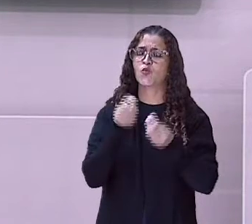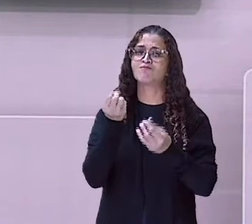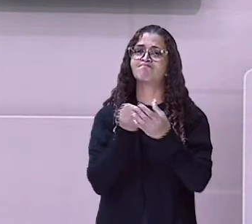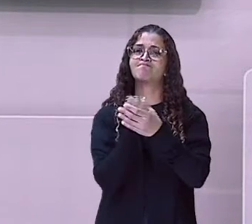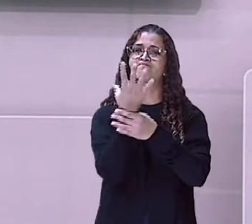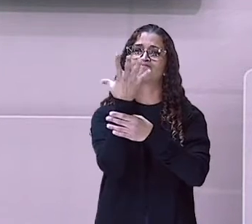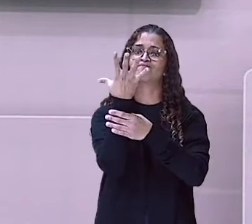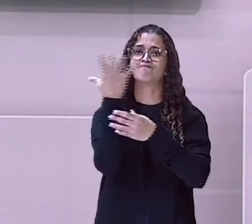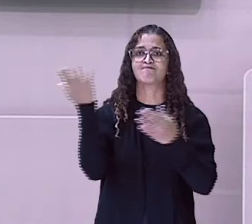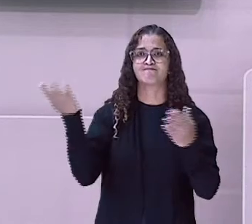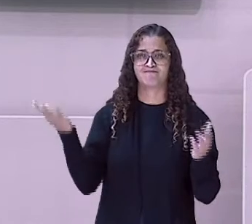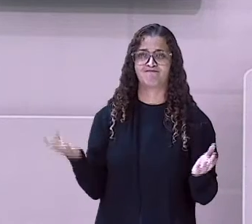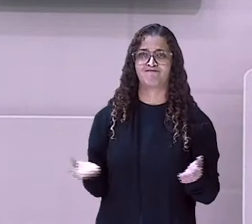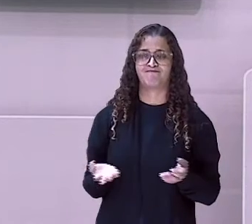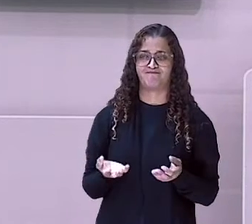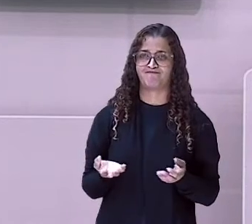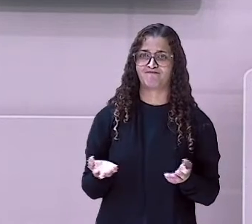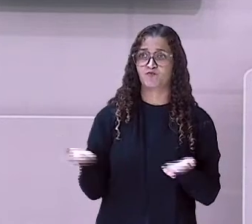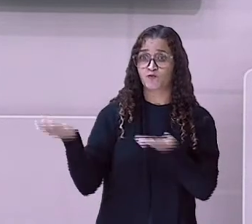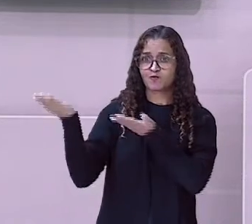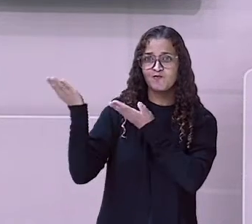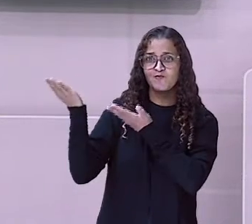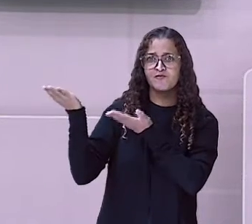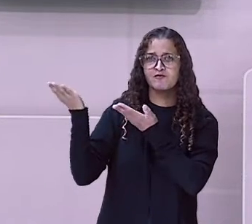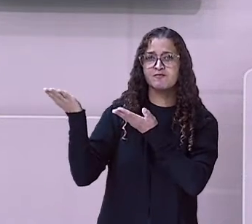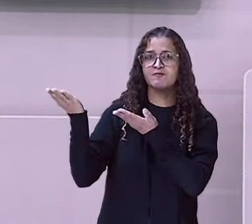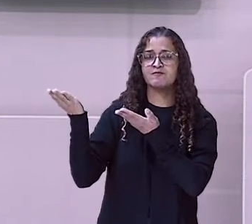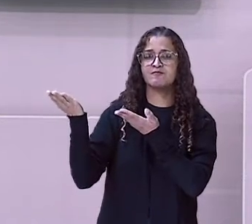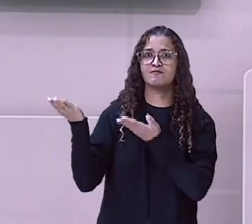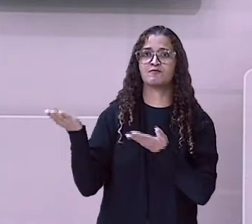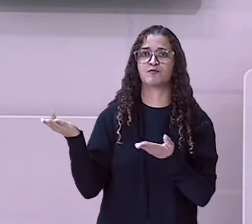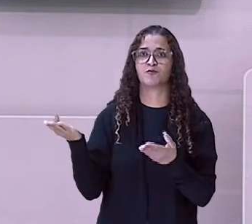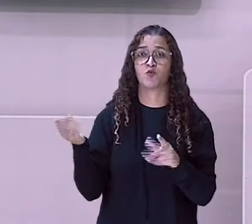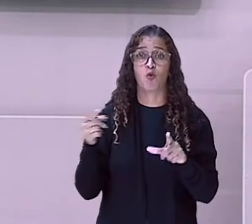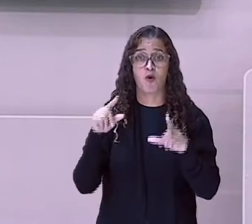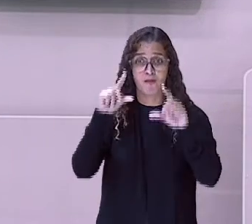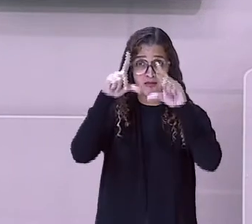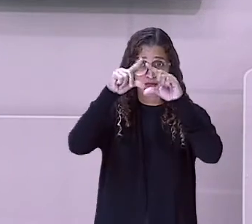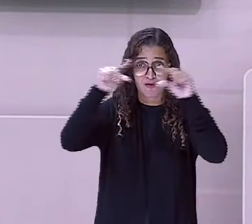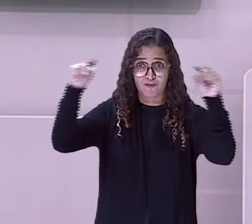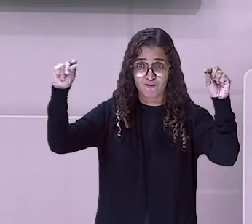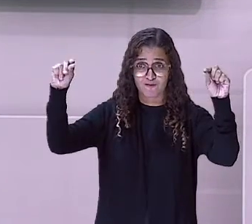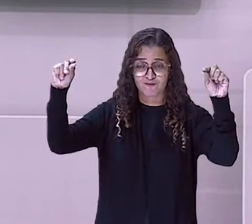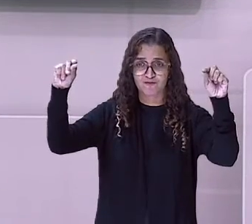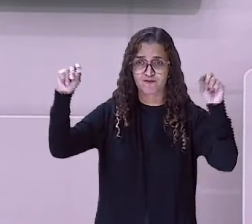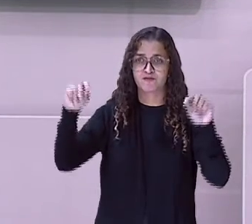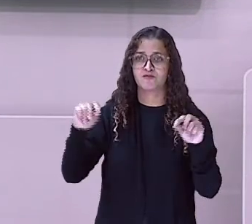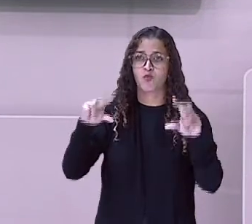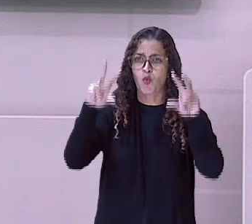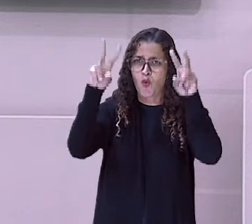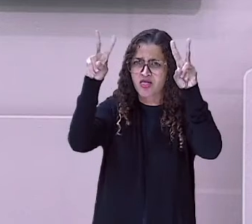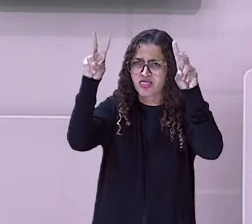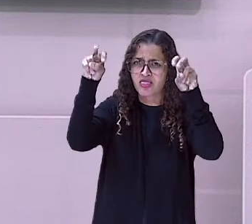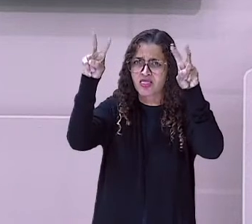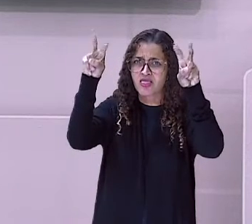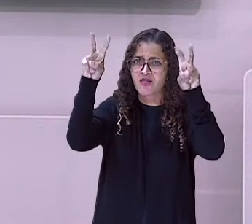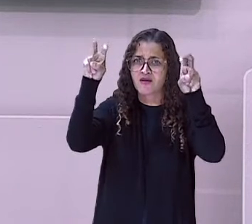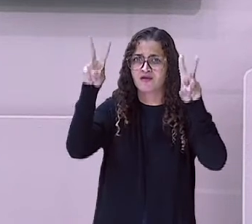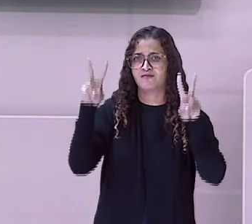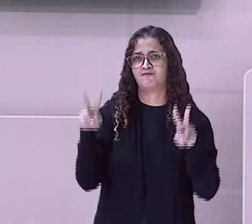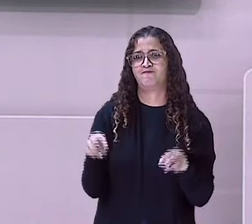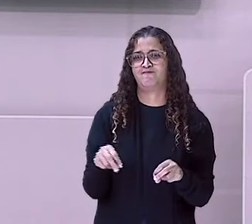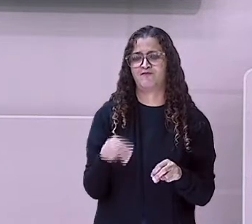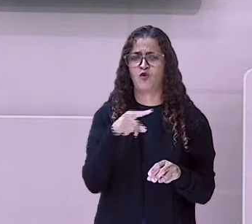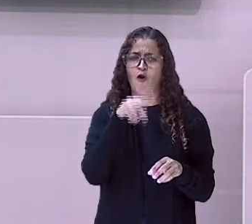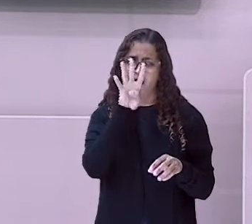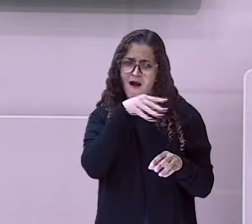produzido. Nós temos, olha, o título do nosso gráfico. É o mesmo título que foi usado